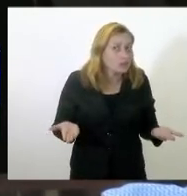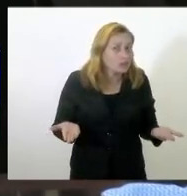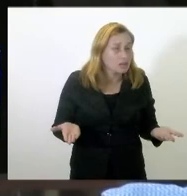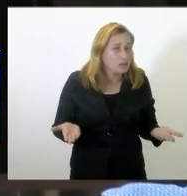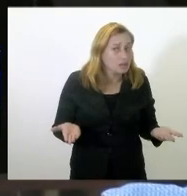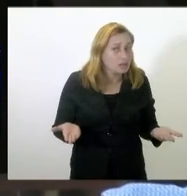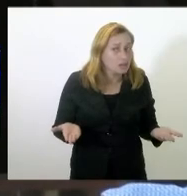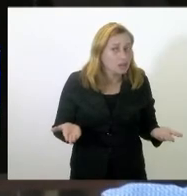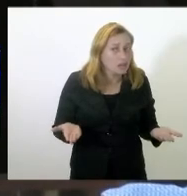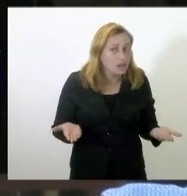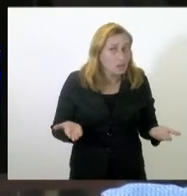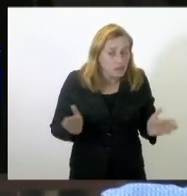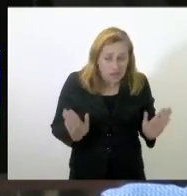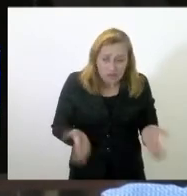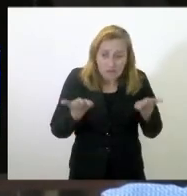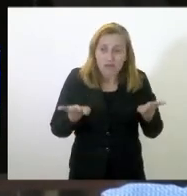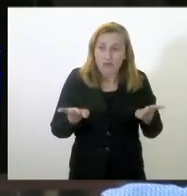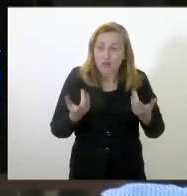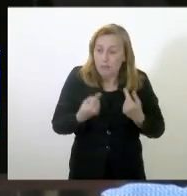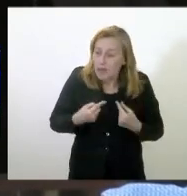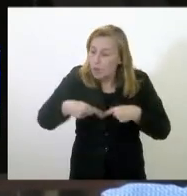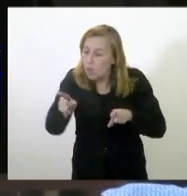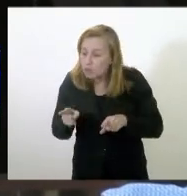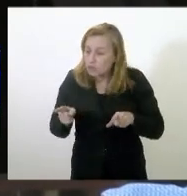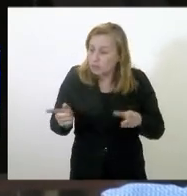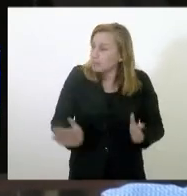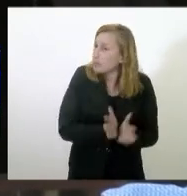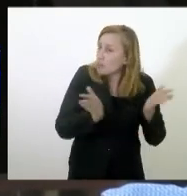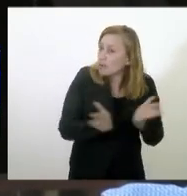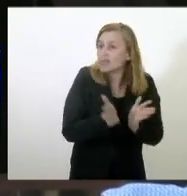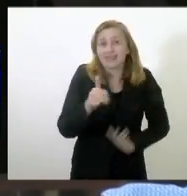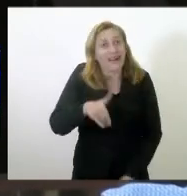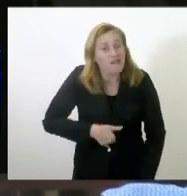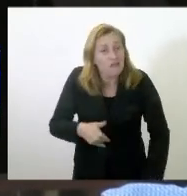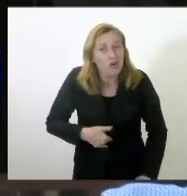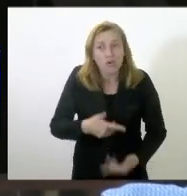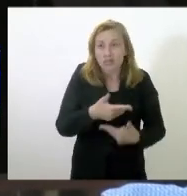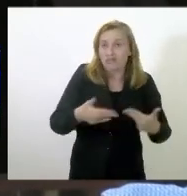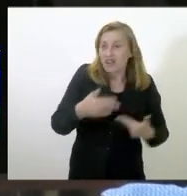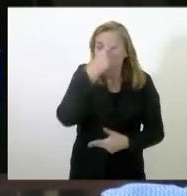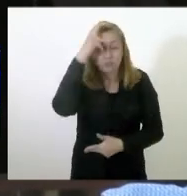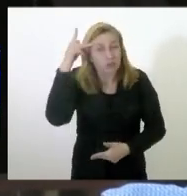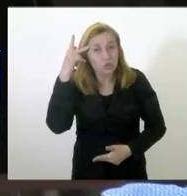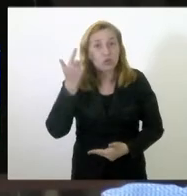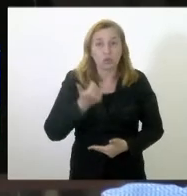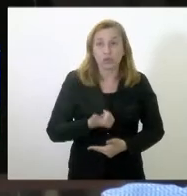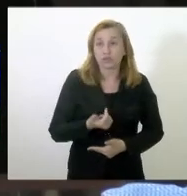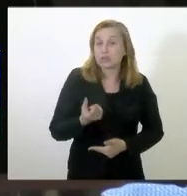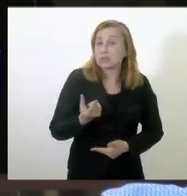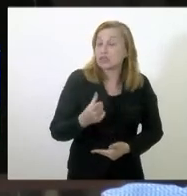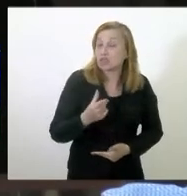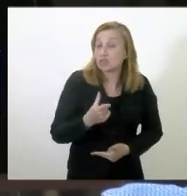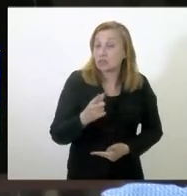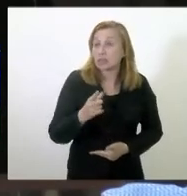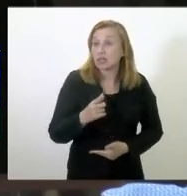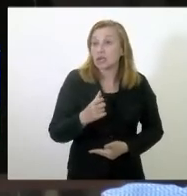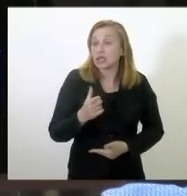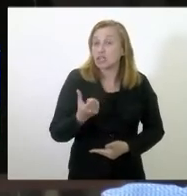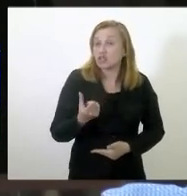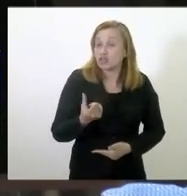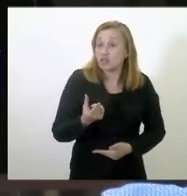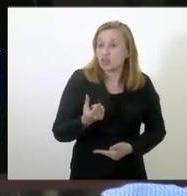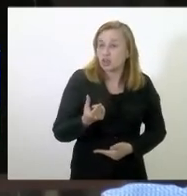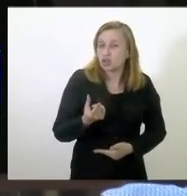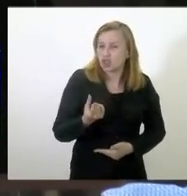veia para combater a miséria e a fome. E muitas dessas pessoas que ganham, e